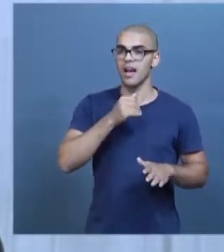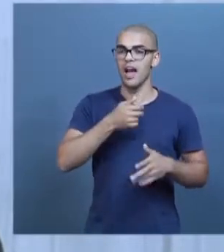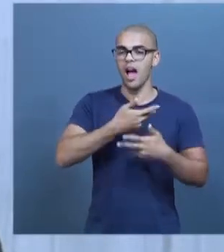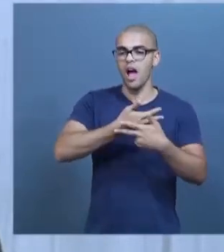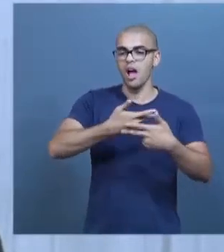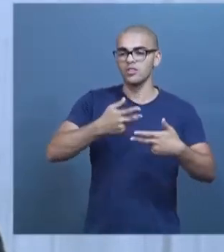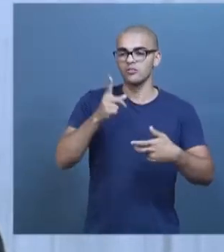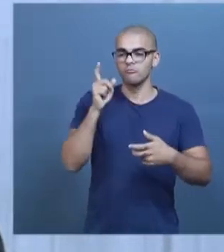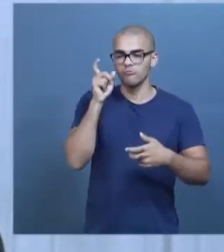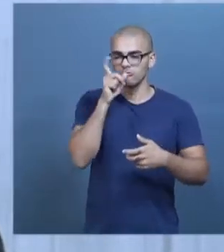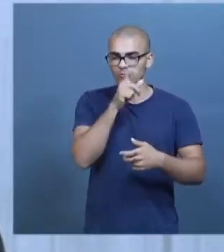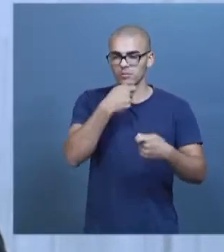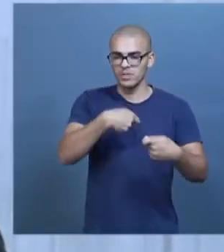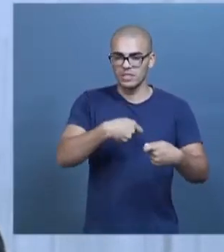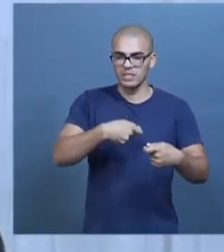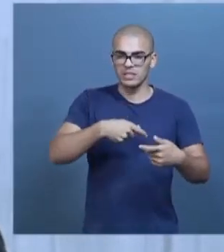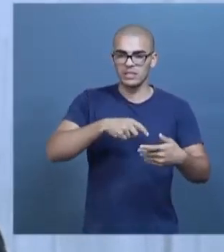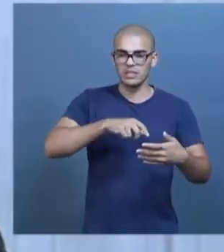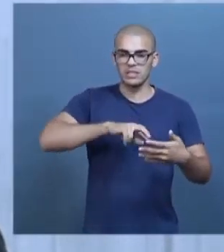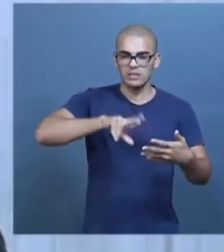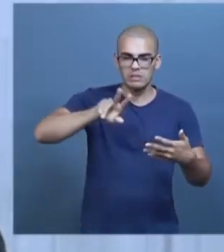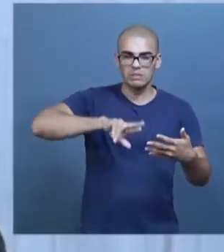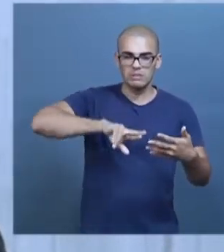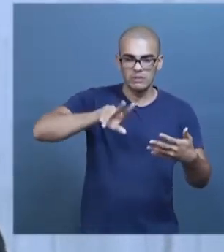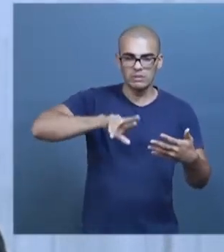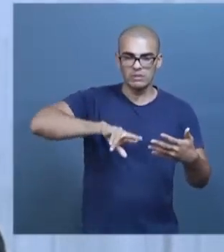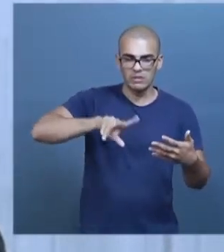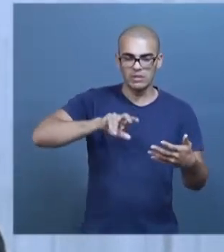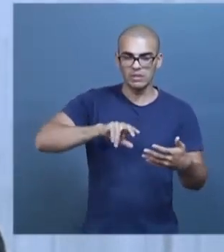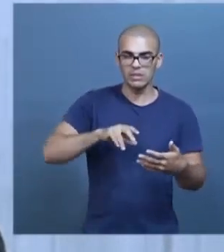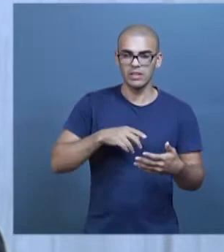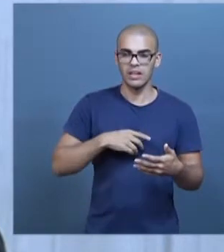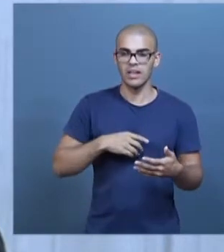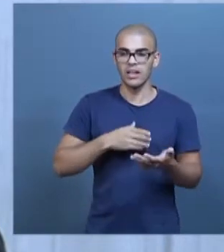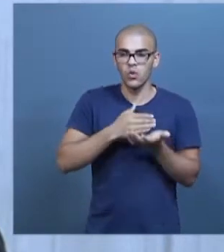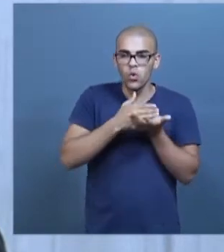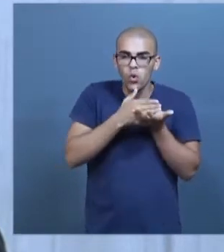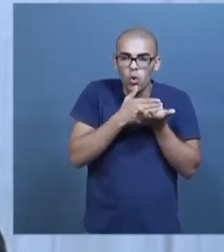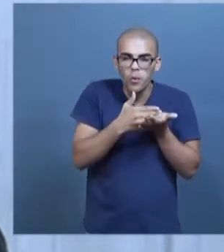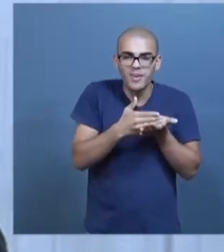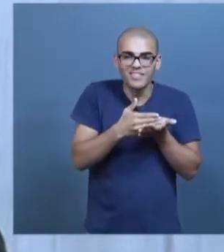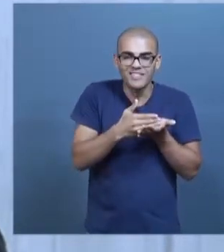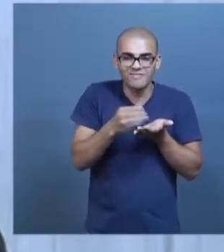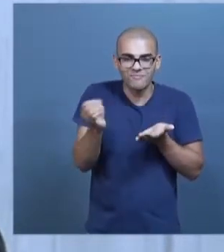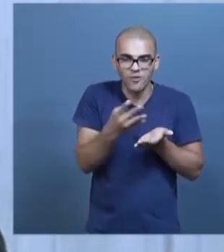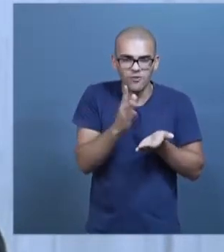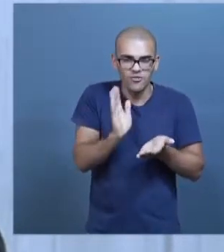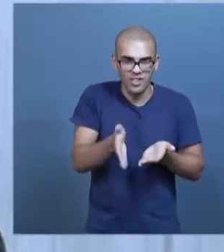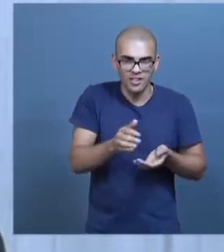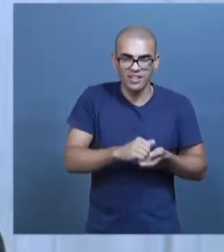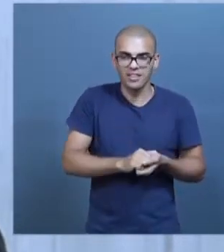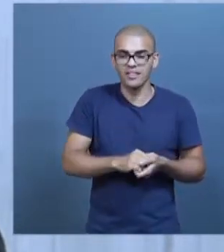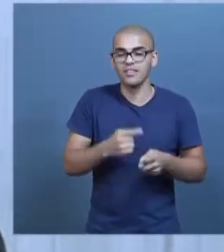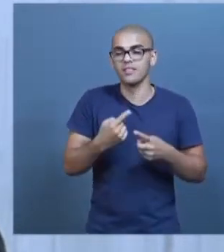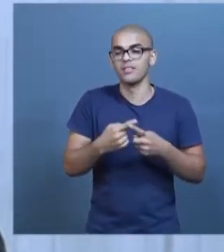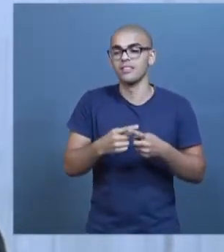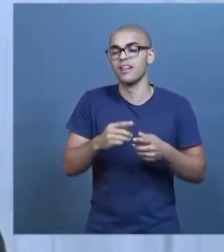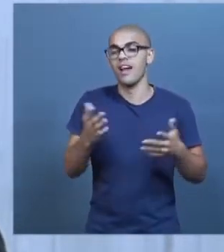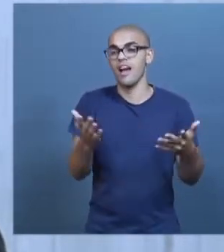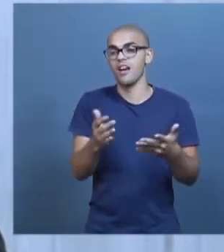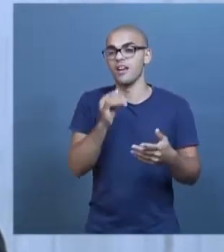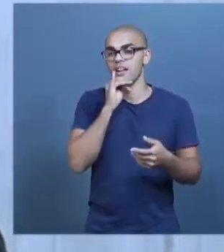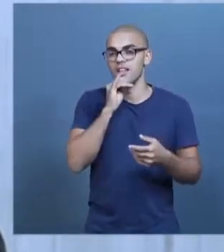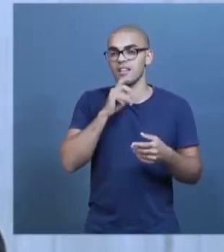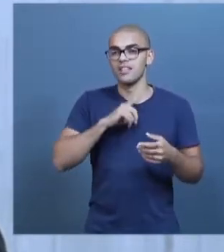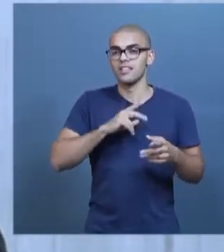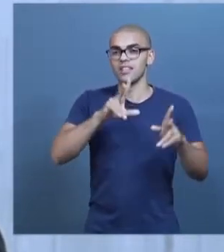né, da sociedade digerir essas alterações. Então, agora é o momento que essas discussões todas voltam e vêm à tona,